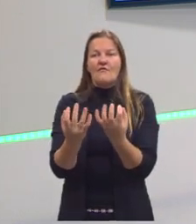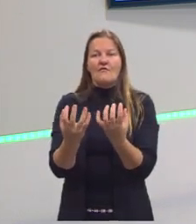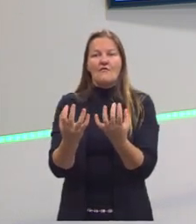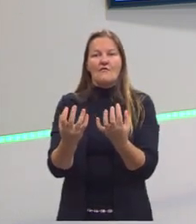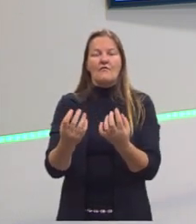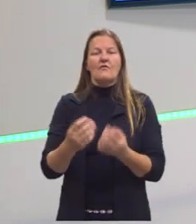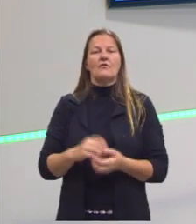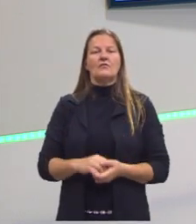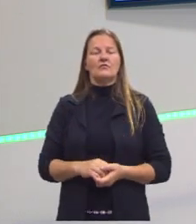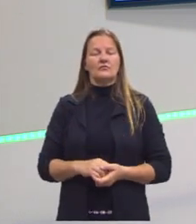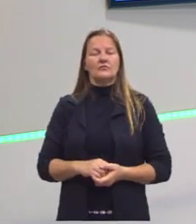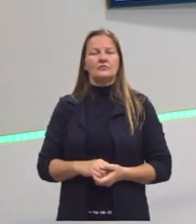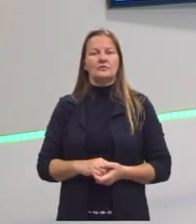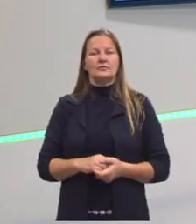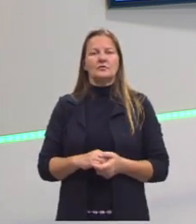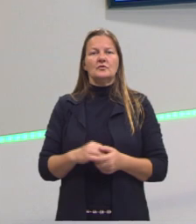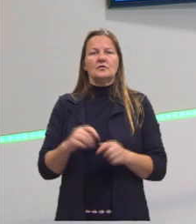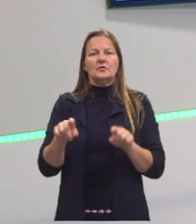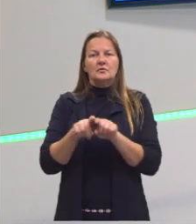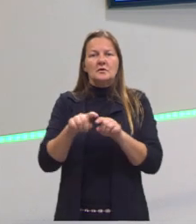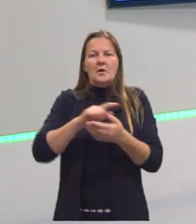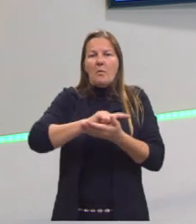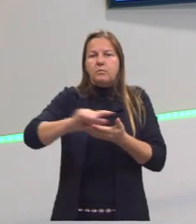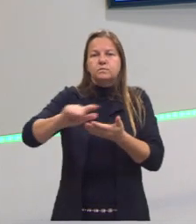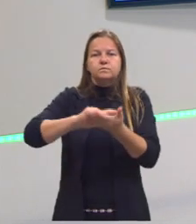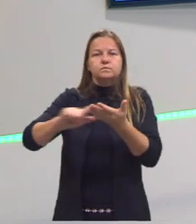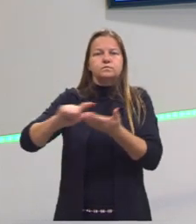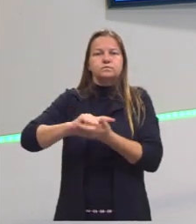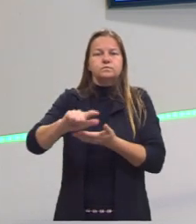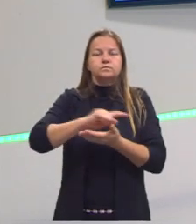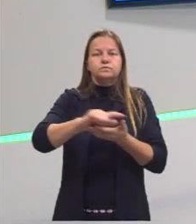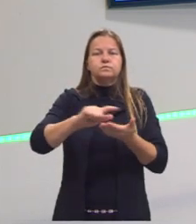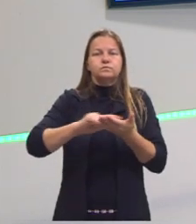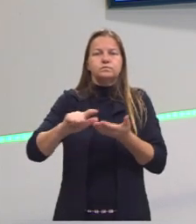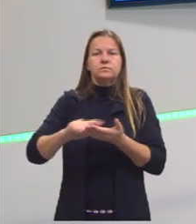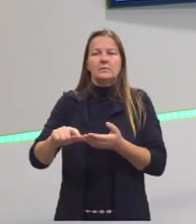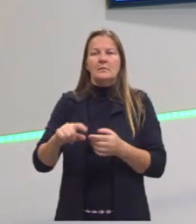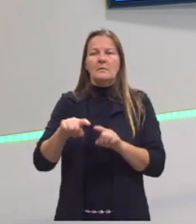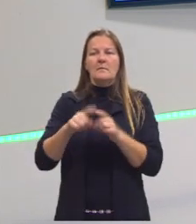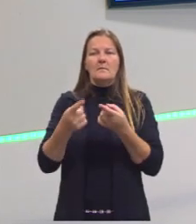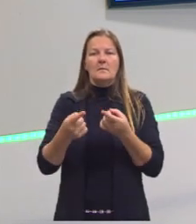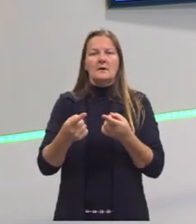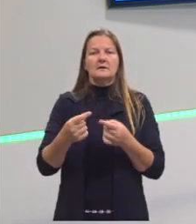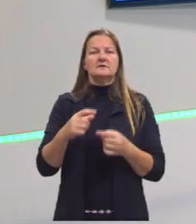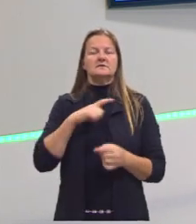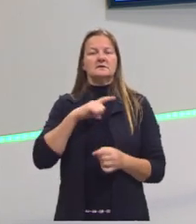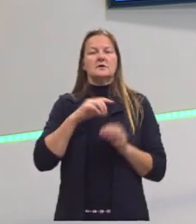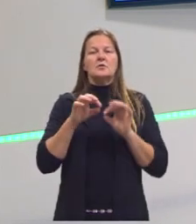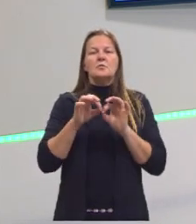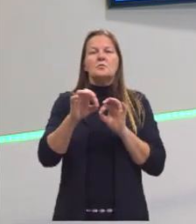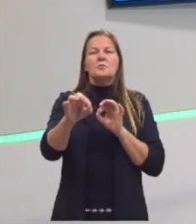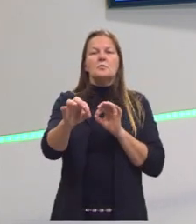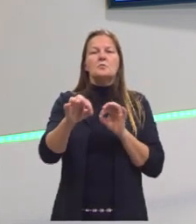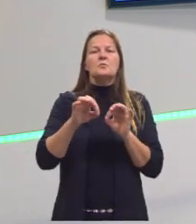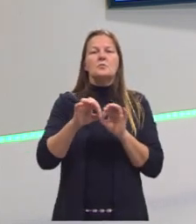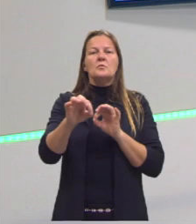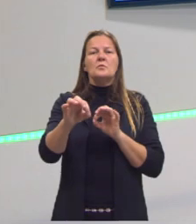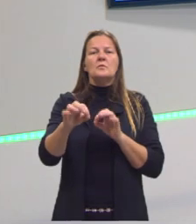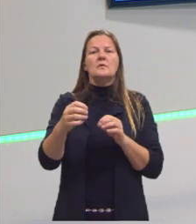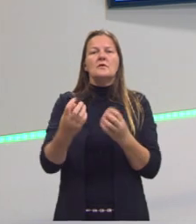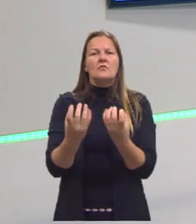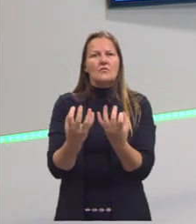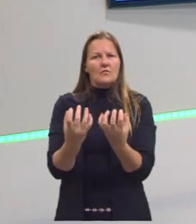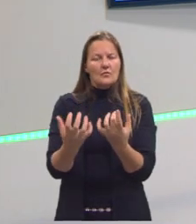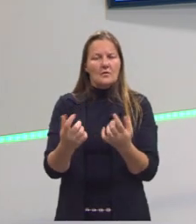Essa técnica rudimentar para além de limpar o campo trazer essa fertilidade mas a longo prazo além de queimar essa vegetação